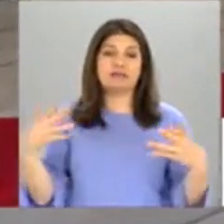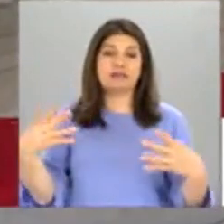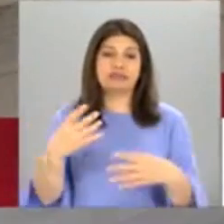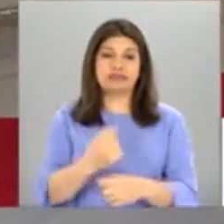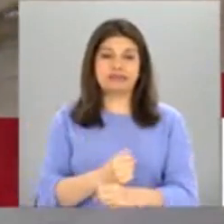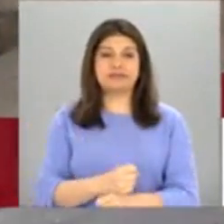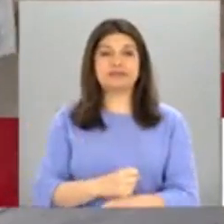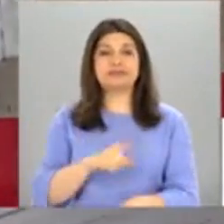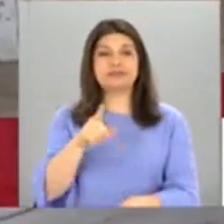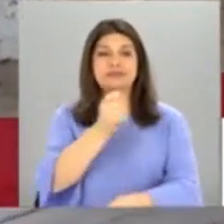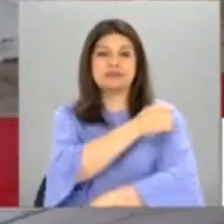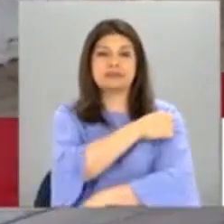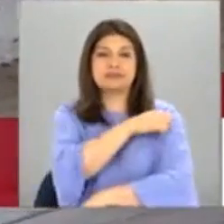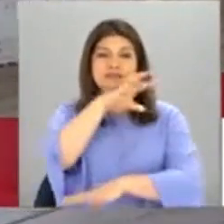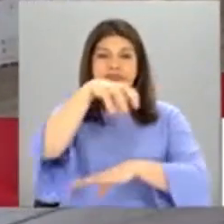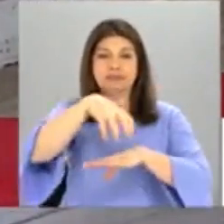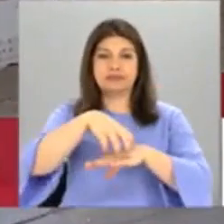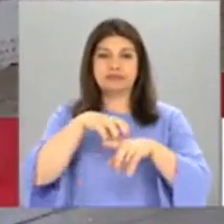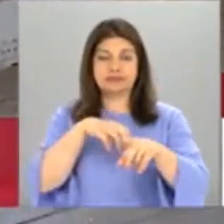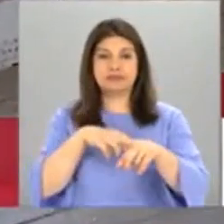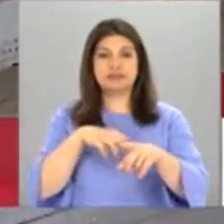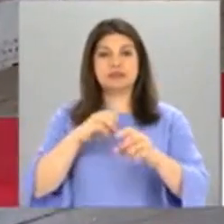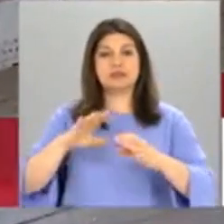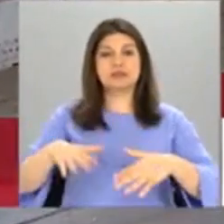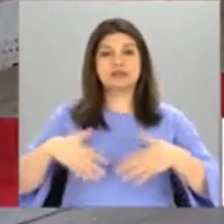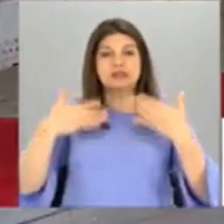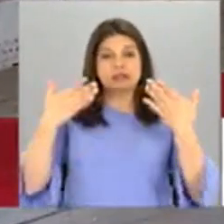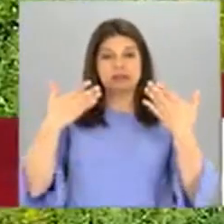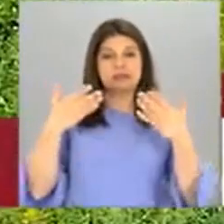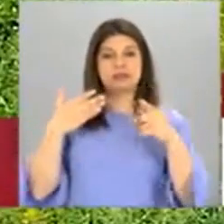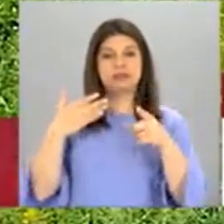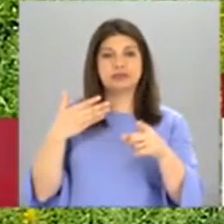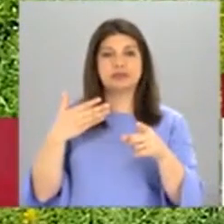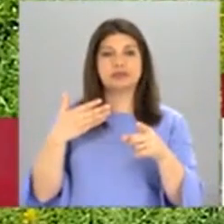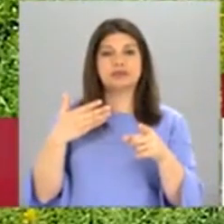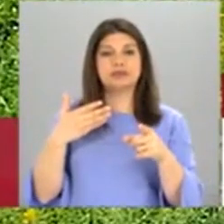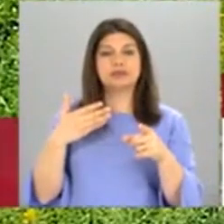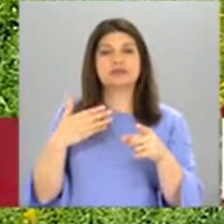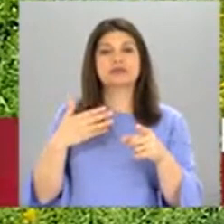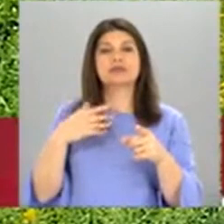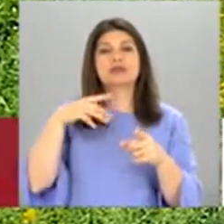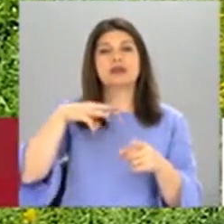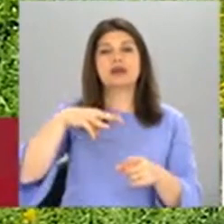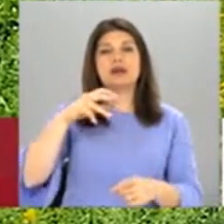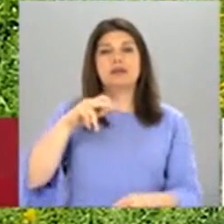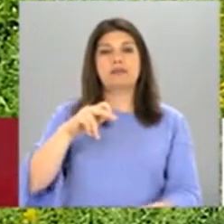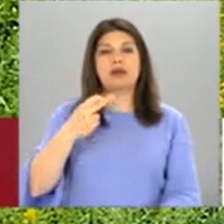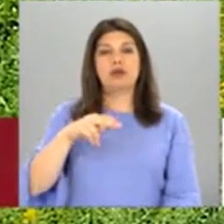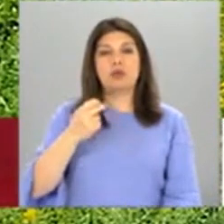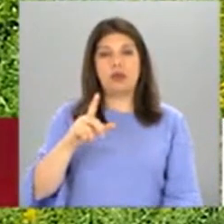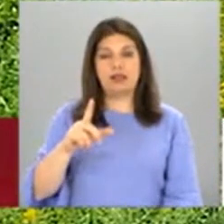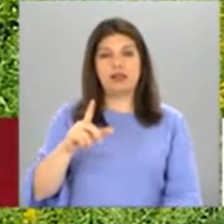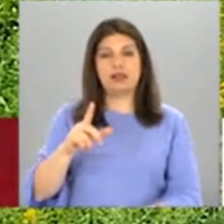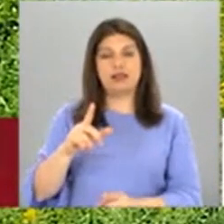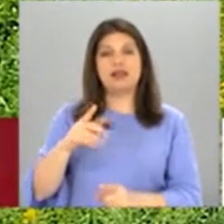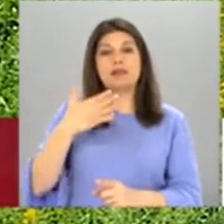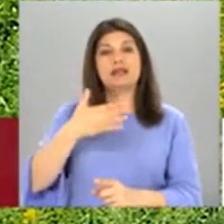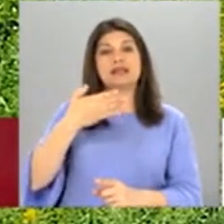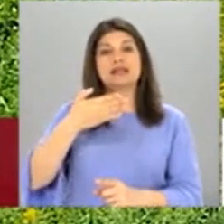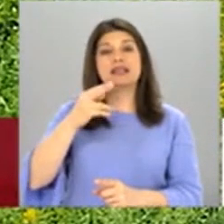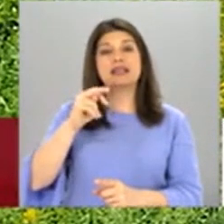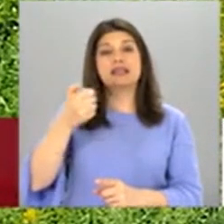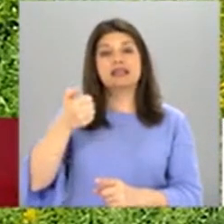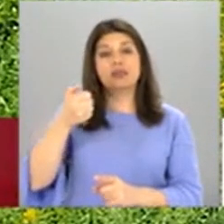ser primeiramente o local habitado por um Manuel Pirgil, que vem do Alentejo em